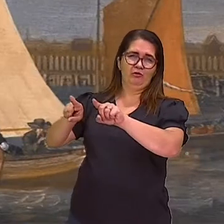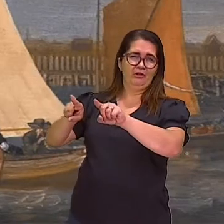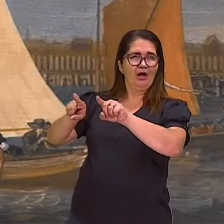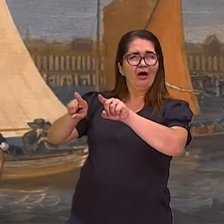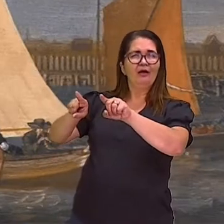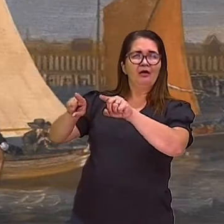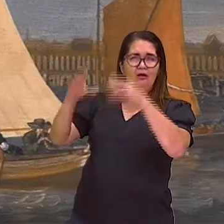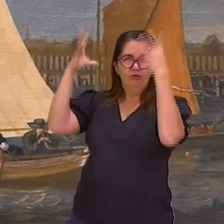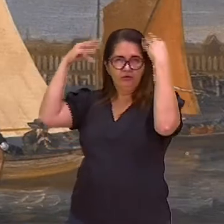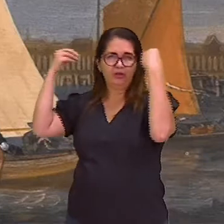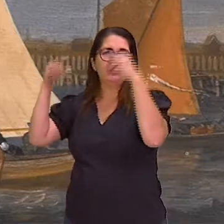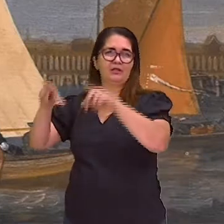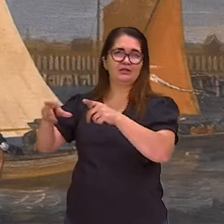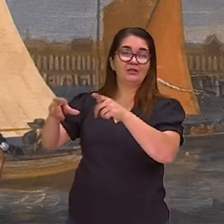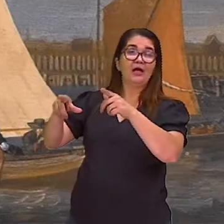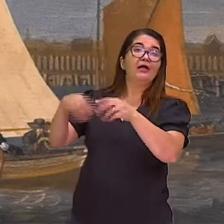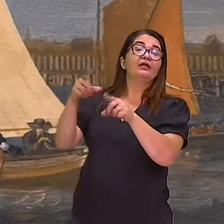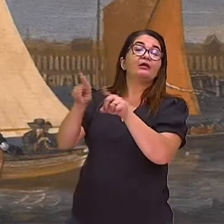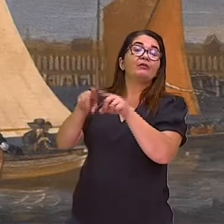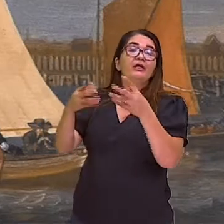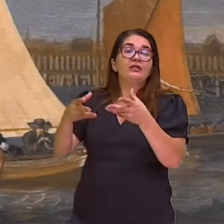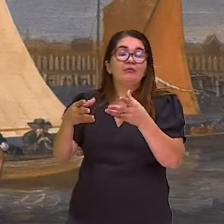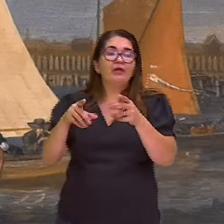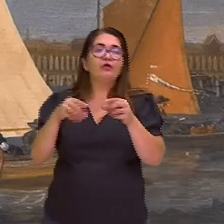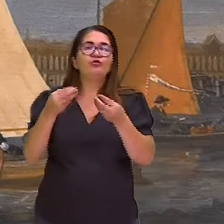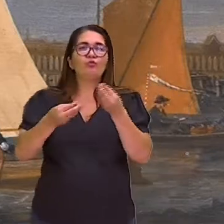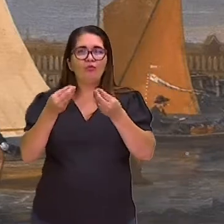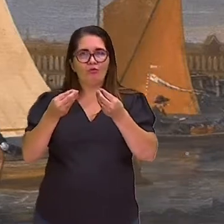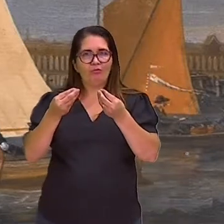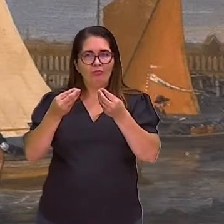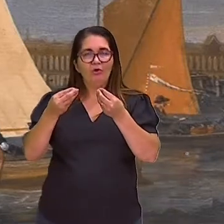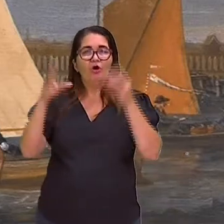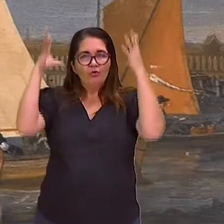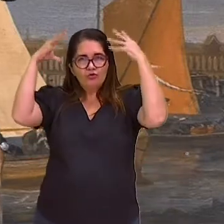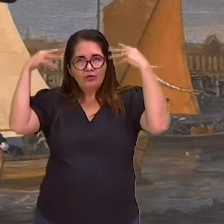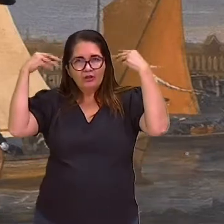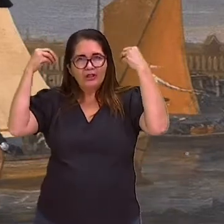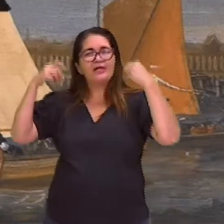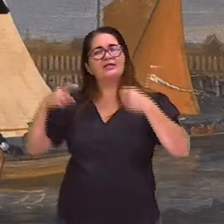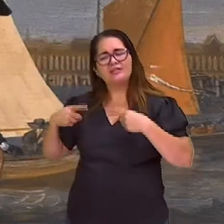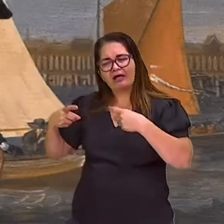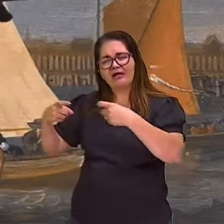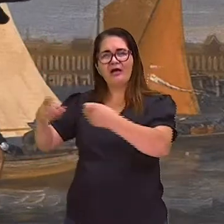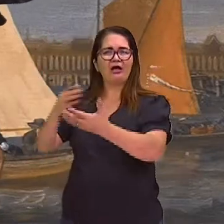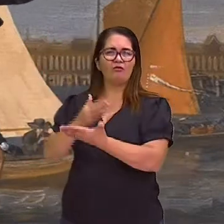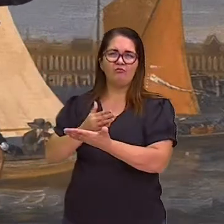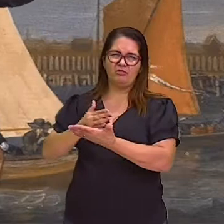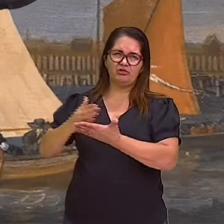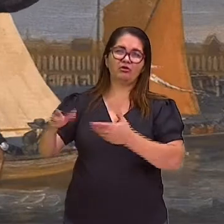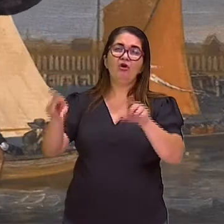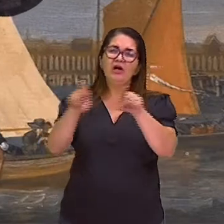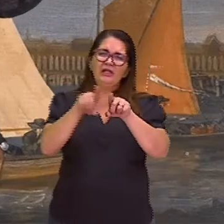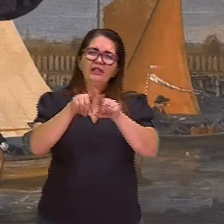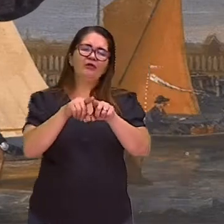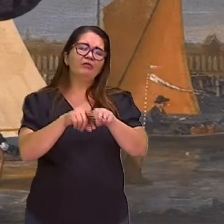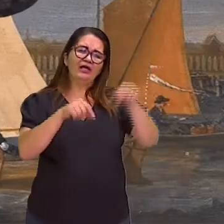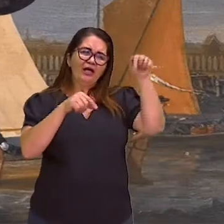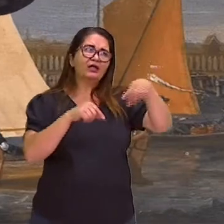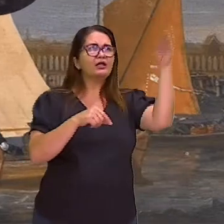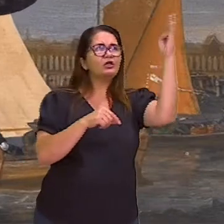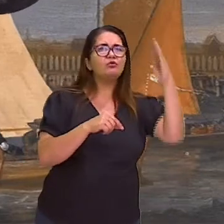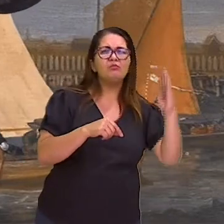holandeses saquearam portos portugueses no continente africano e, em 1604, atacaram a cidade de Salvador,